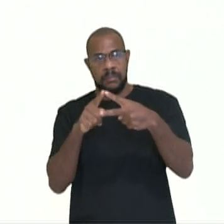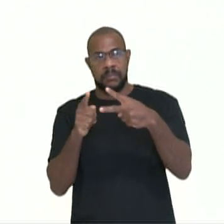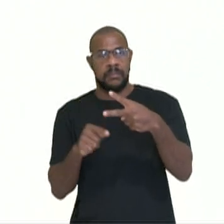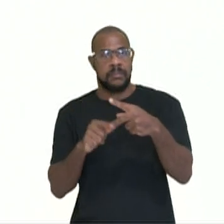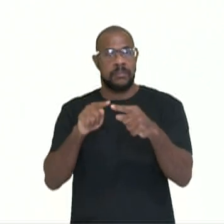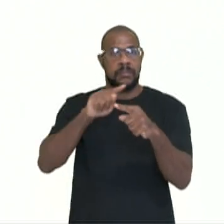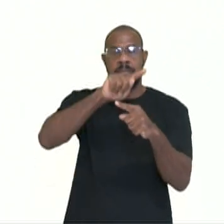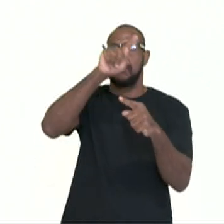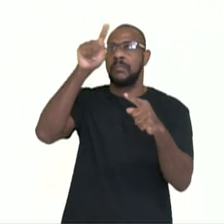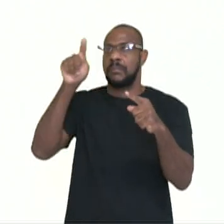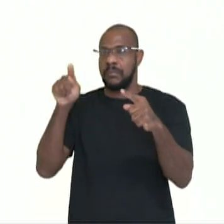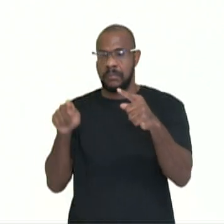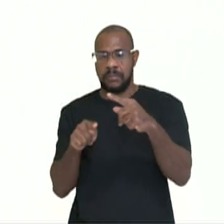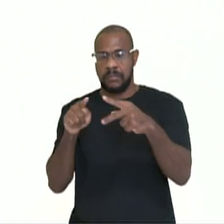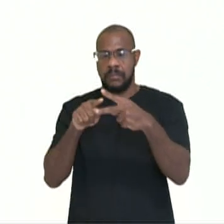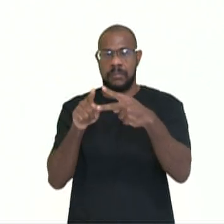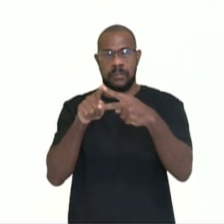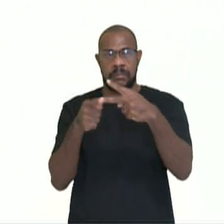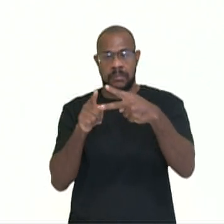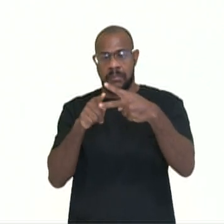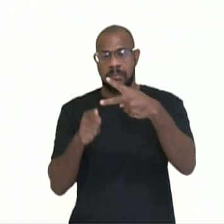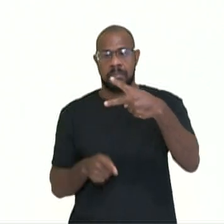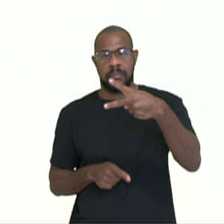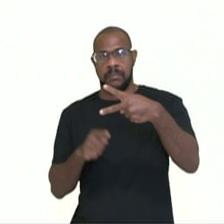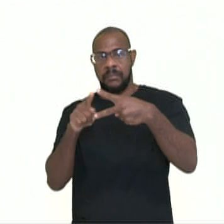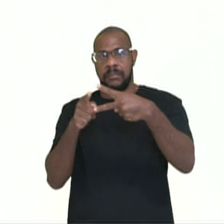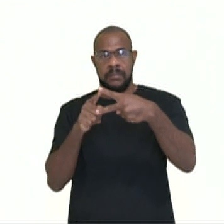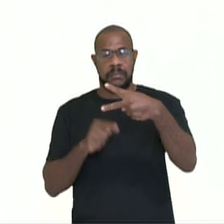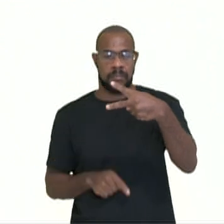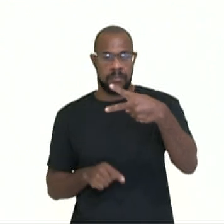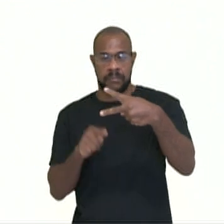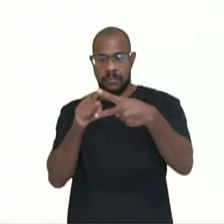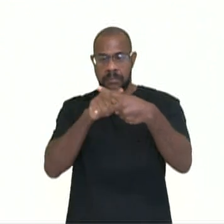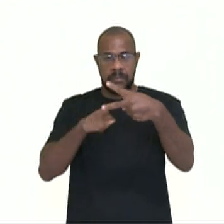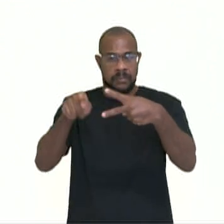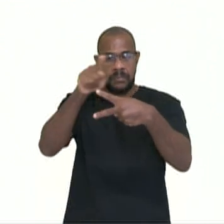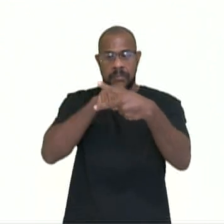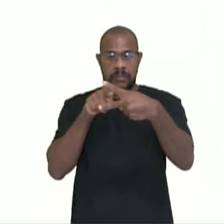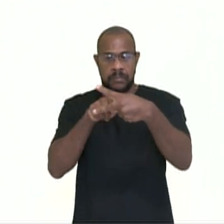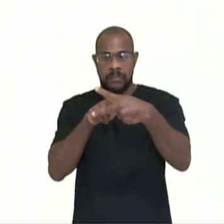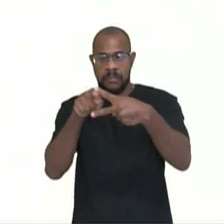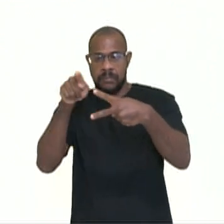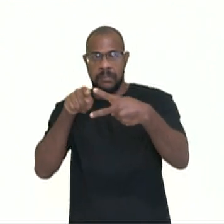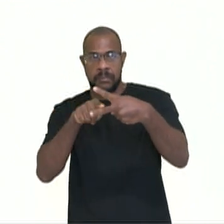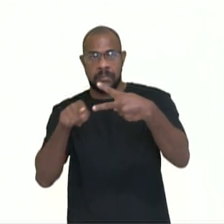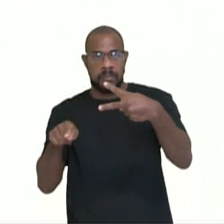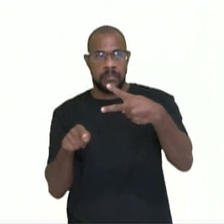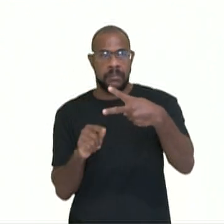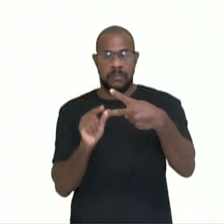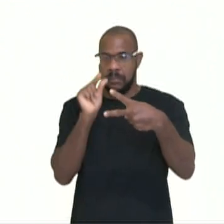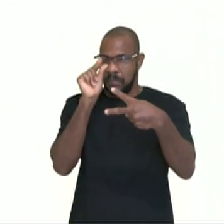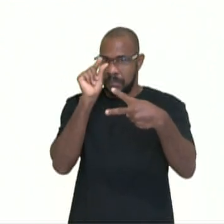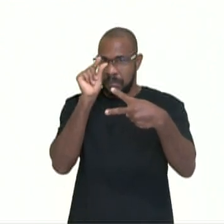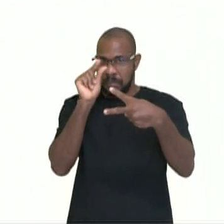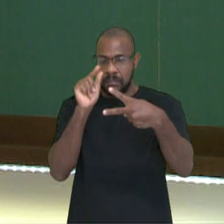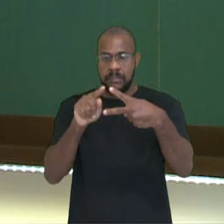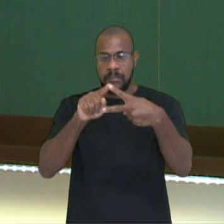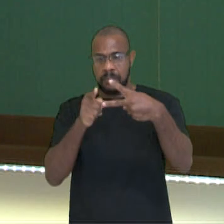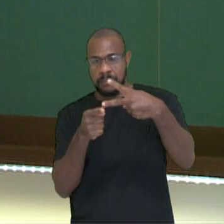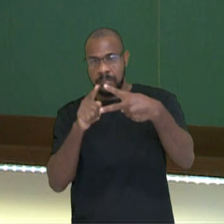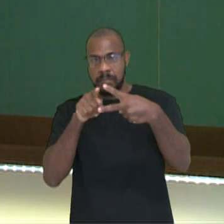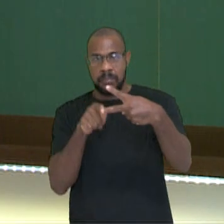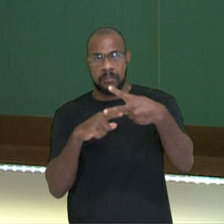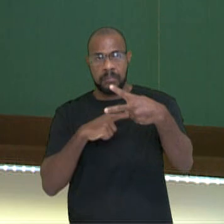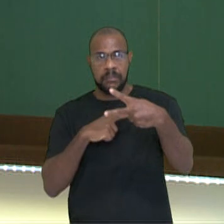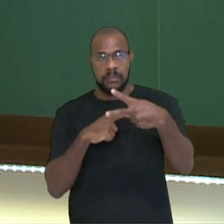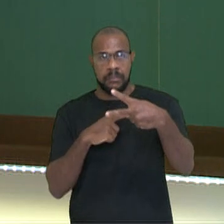são delimitados por um ângulo e estão sobre a circunferência. Então, é aquele pedacinho da circunferência